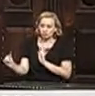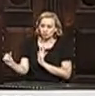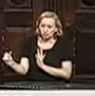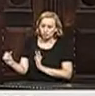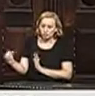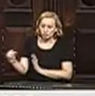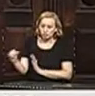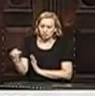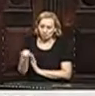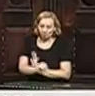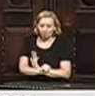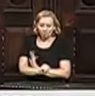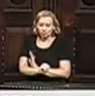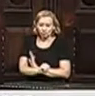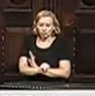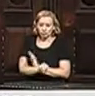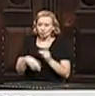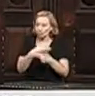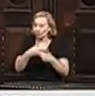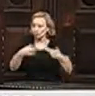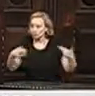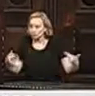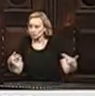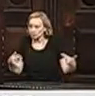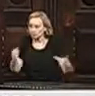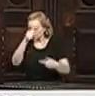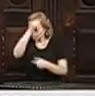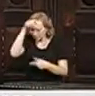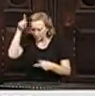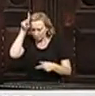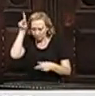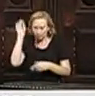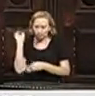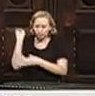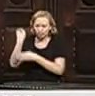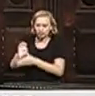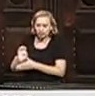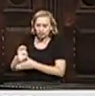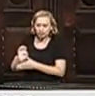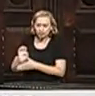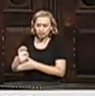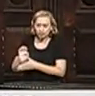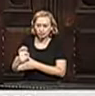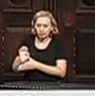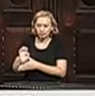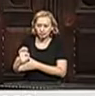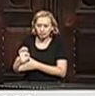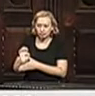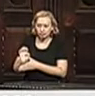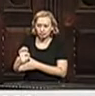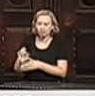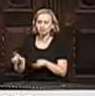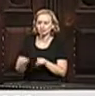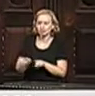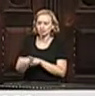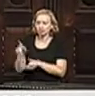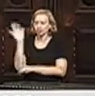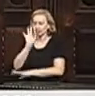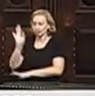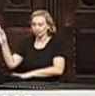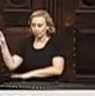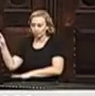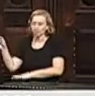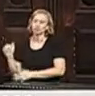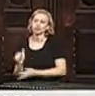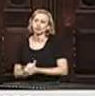diversos preceitos da Constituição do Estado e da Constituição Federal.